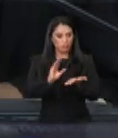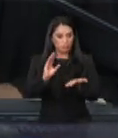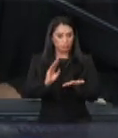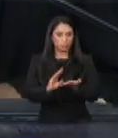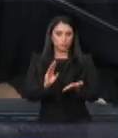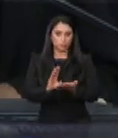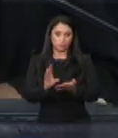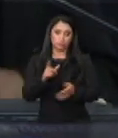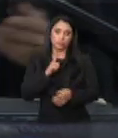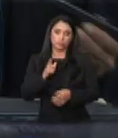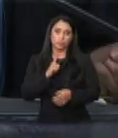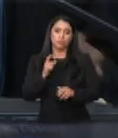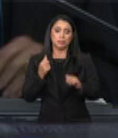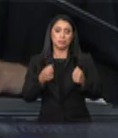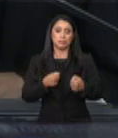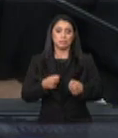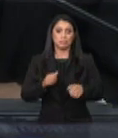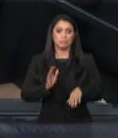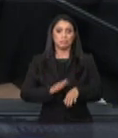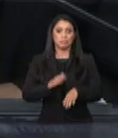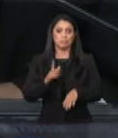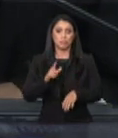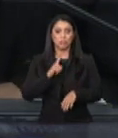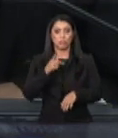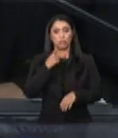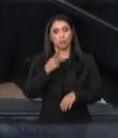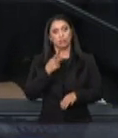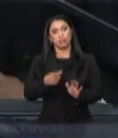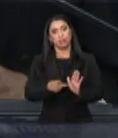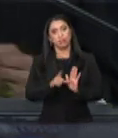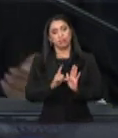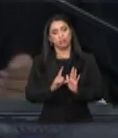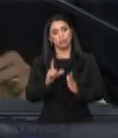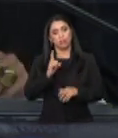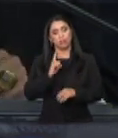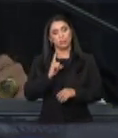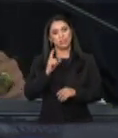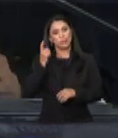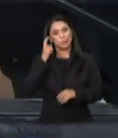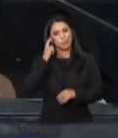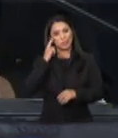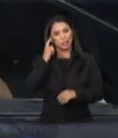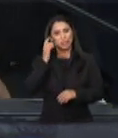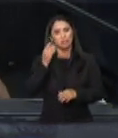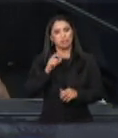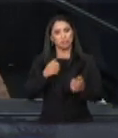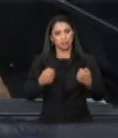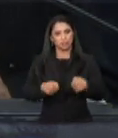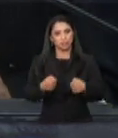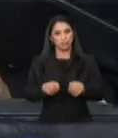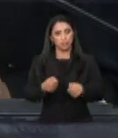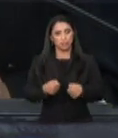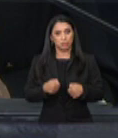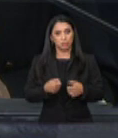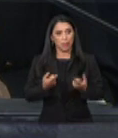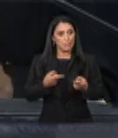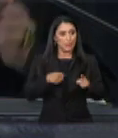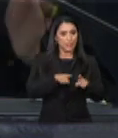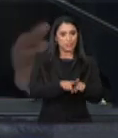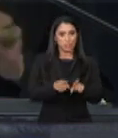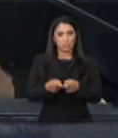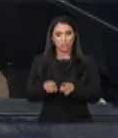deveria ser muito maior como foi citado aqui anteriormente mas acreditamos que ainda necessitamos buscar essas parcerias